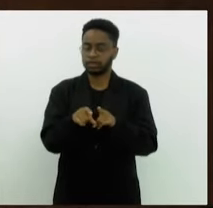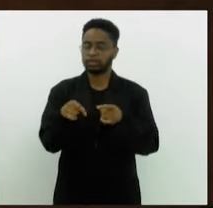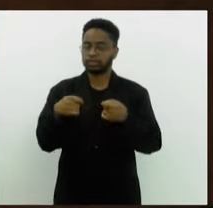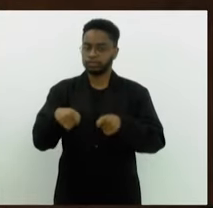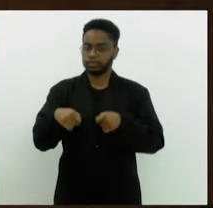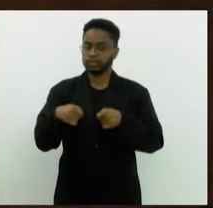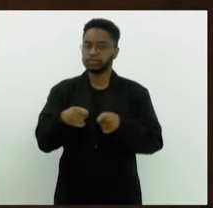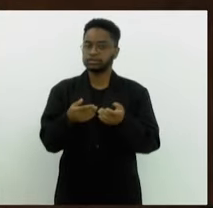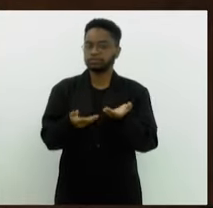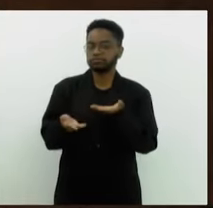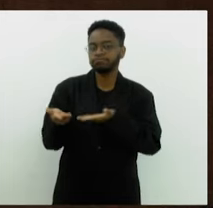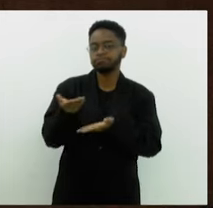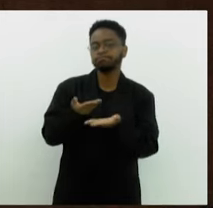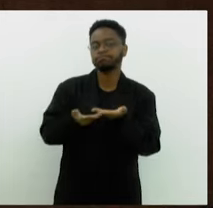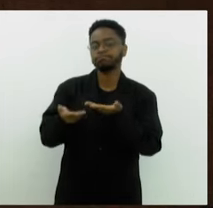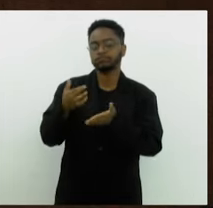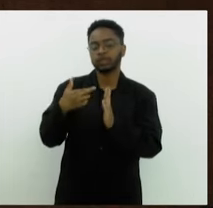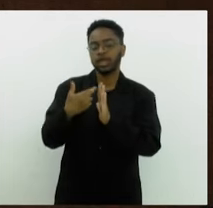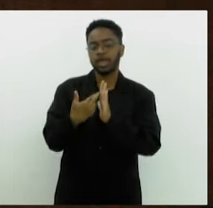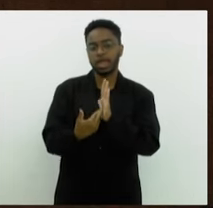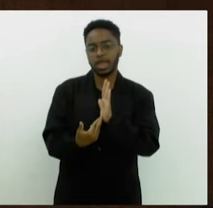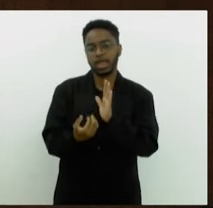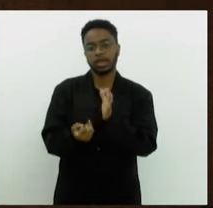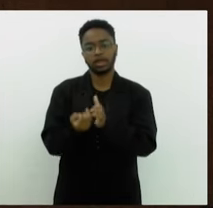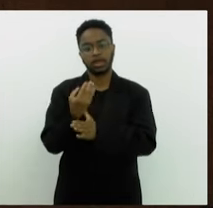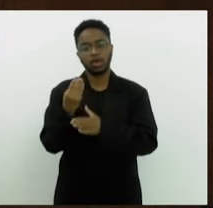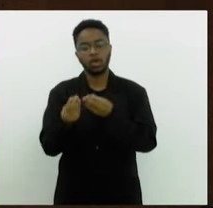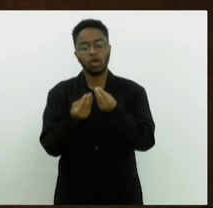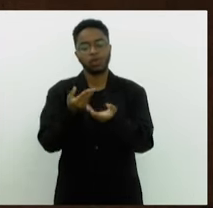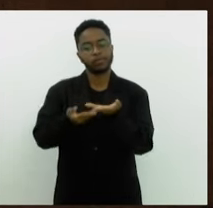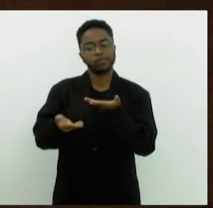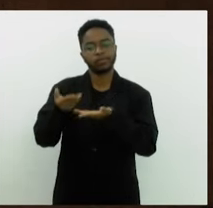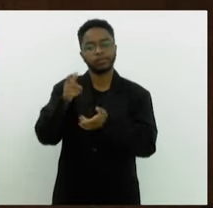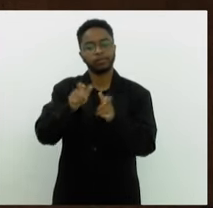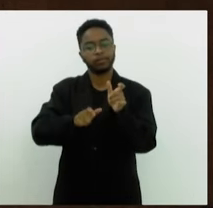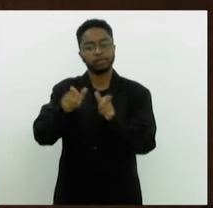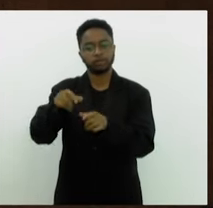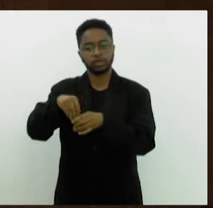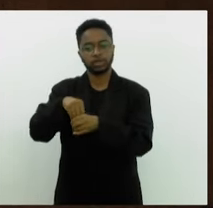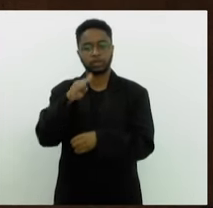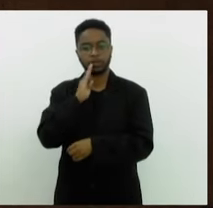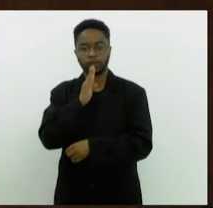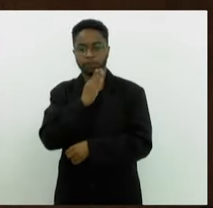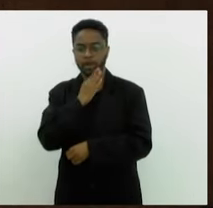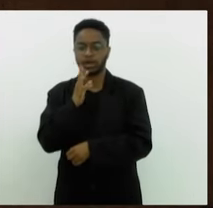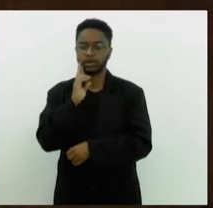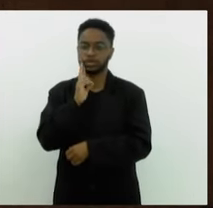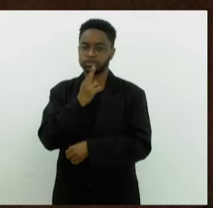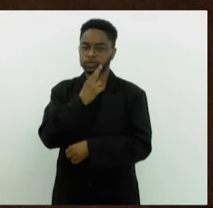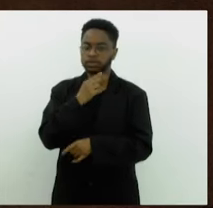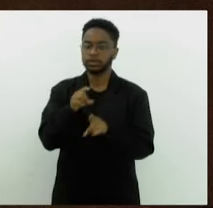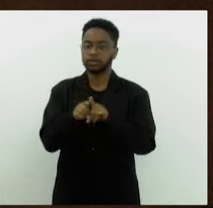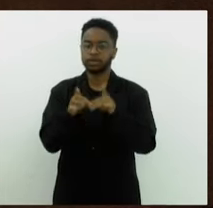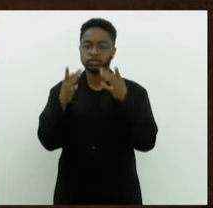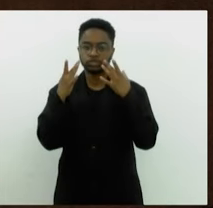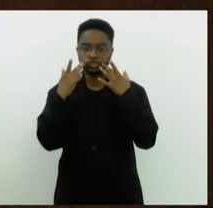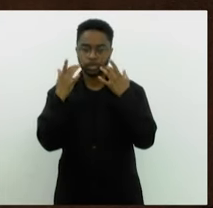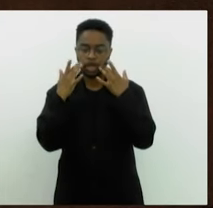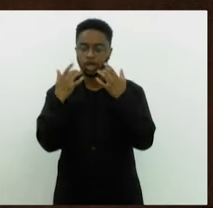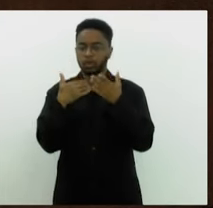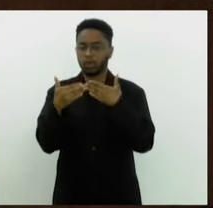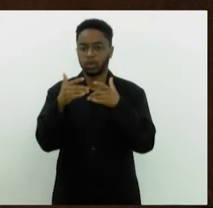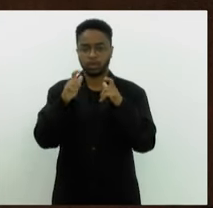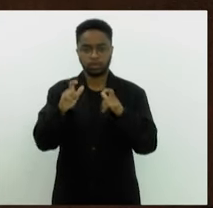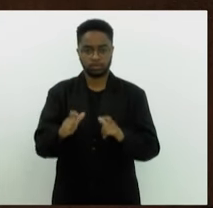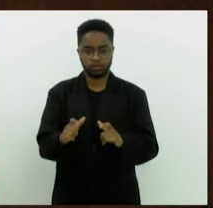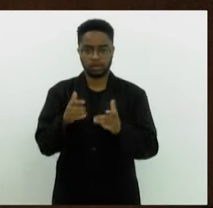é, esse convívio com essas pessoas também nos bares, restaurantes, nos teatros, enfim, em todos os